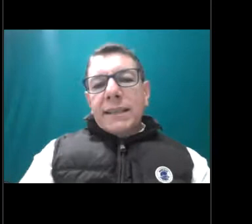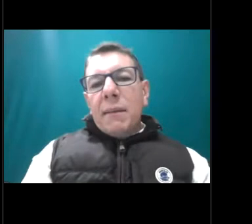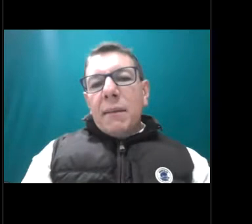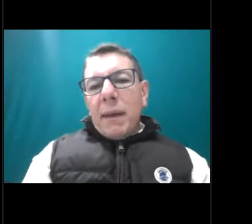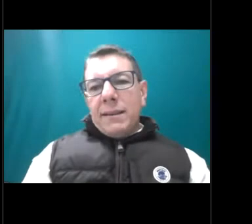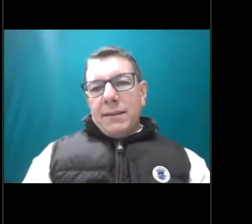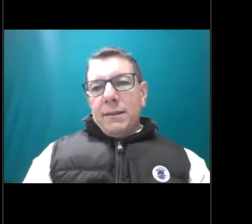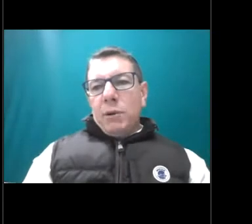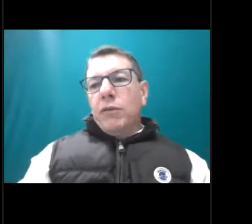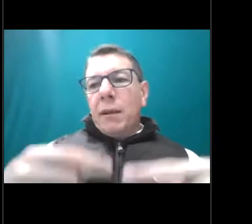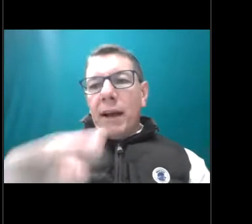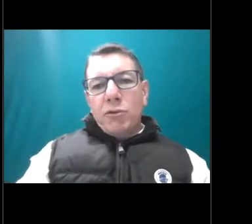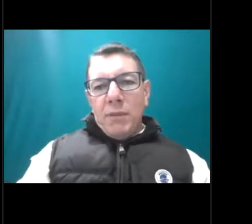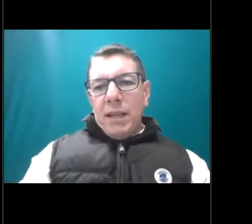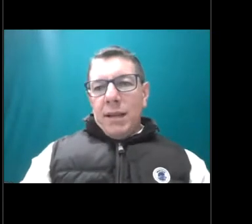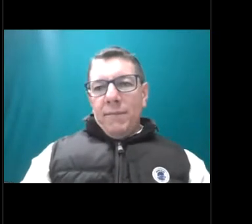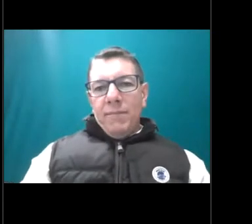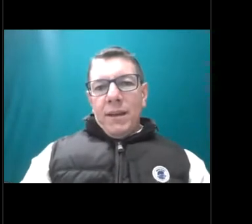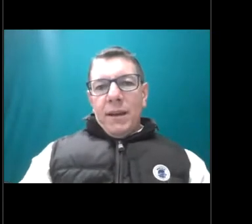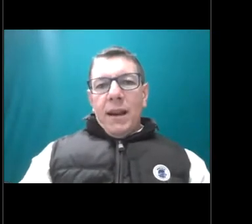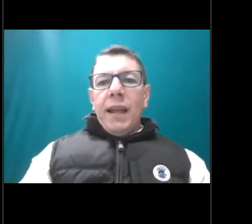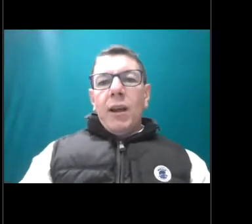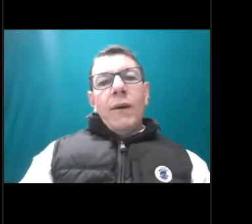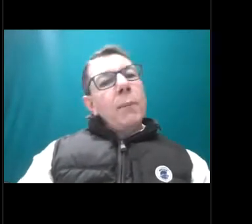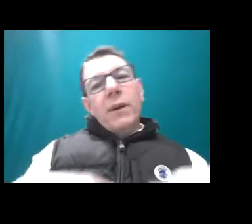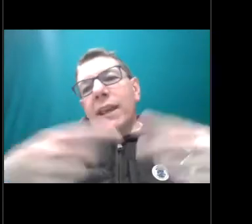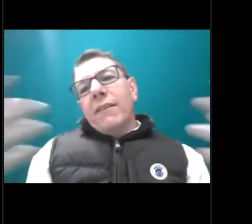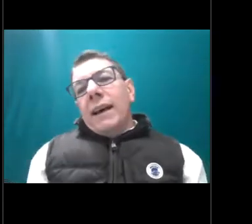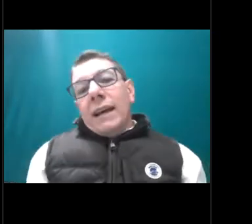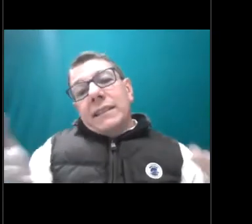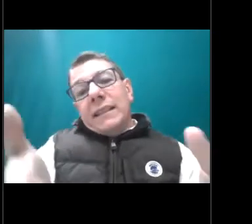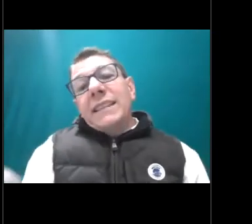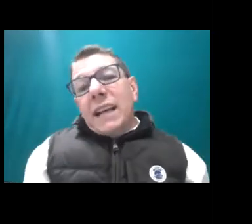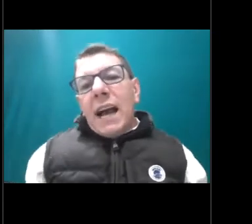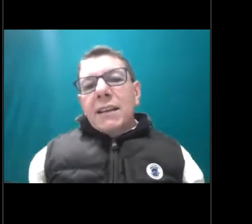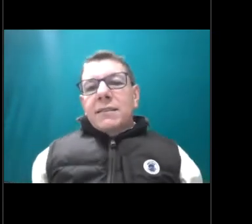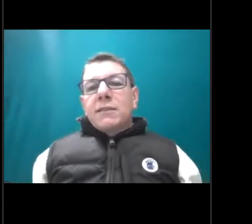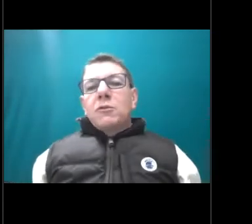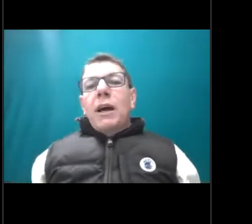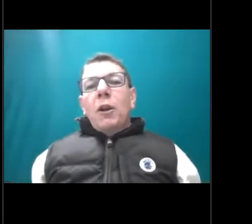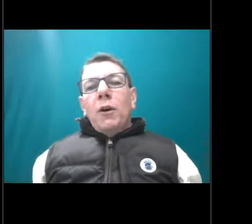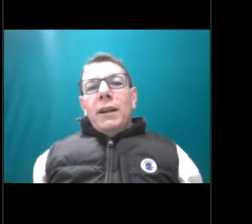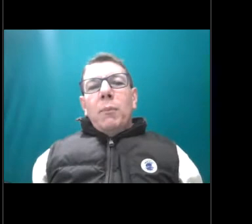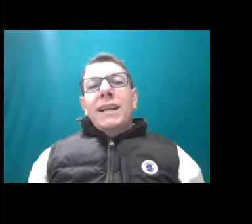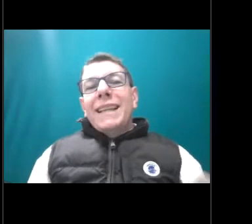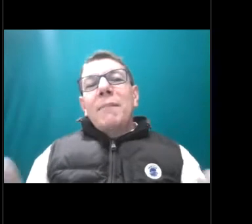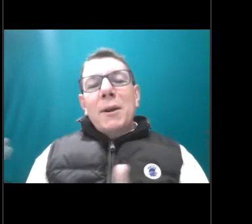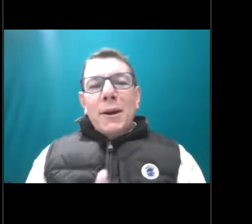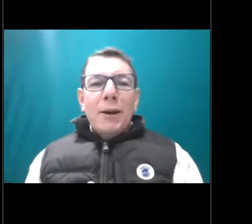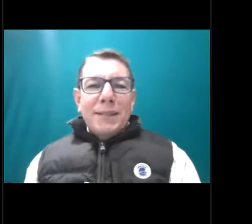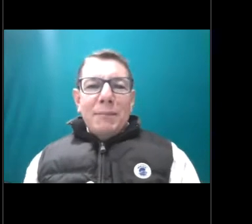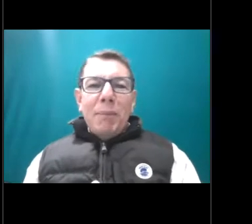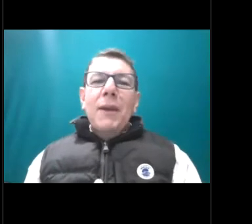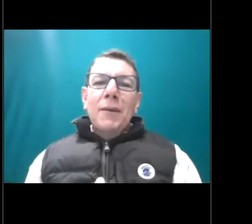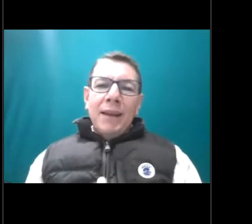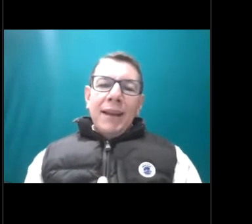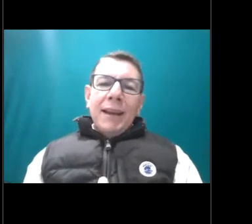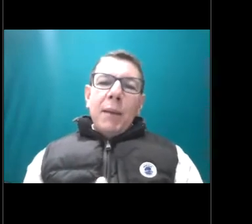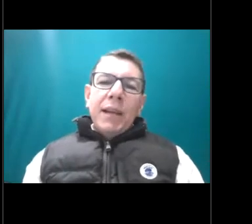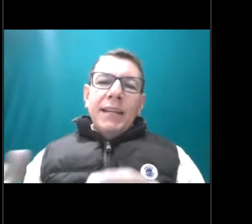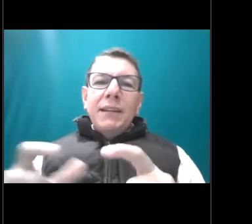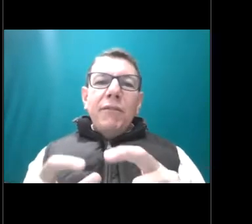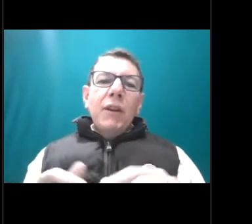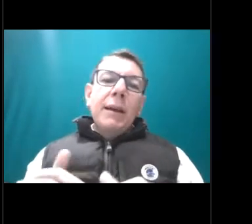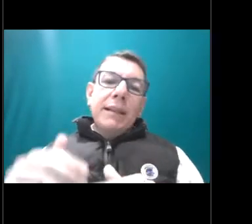colocando mais cabeça, porque eu vou ter mais comida, né? Não é porque assim, nesse caso, às vezes de uma lona, pode até melhorar o